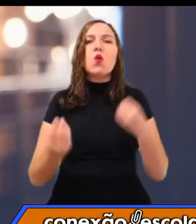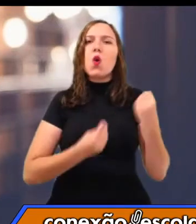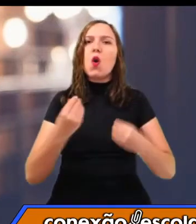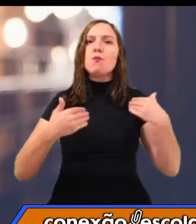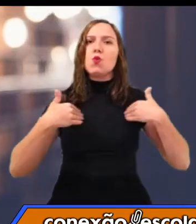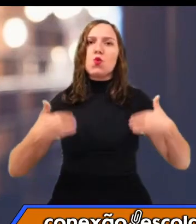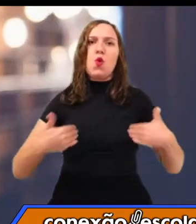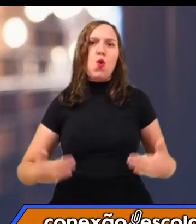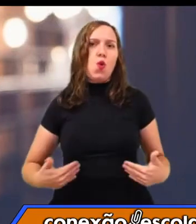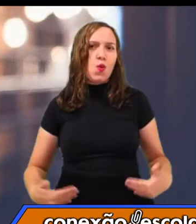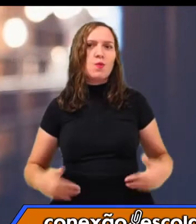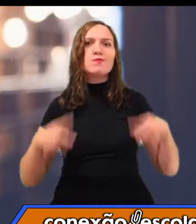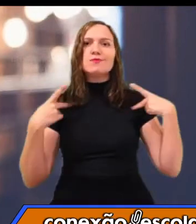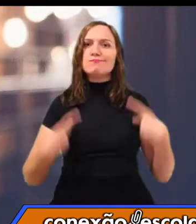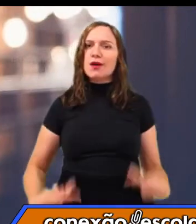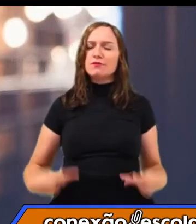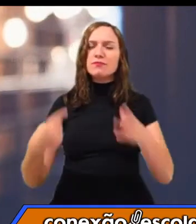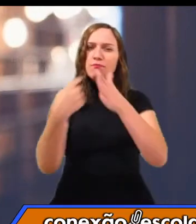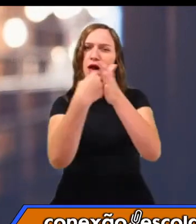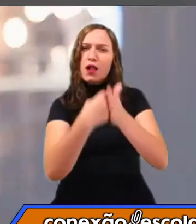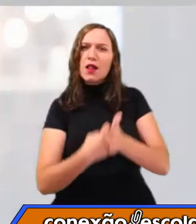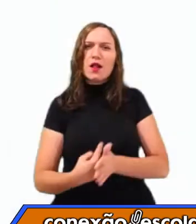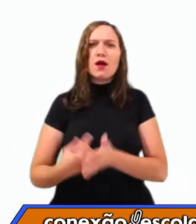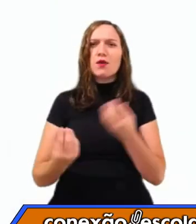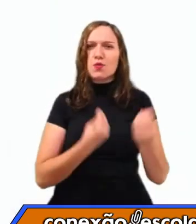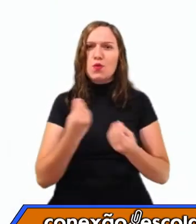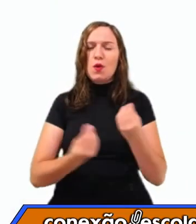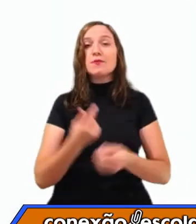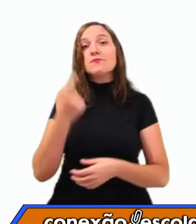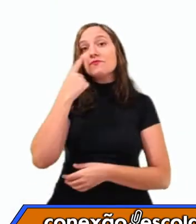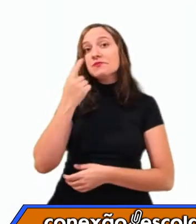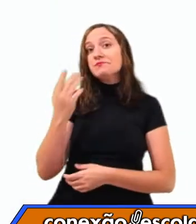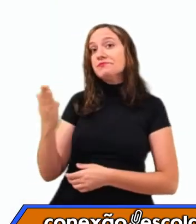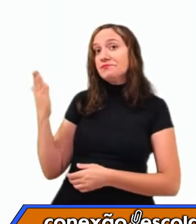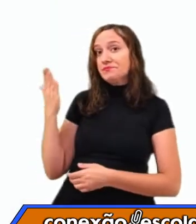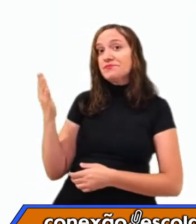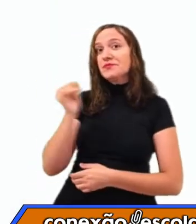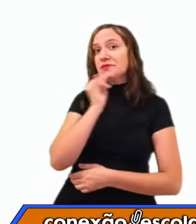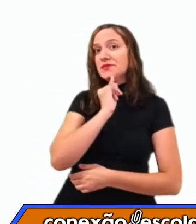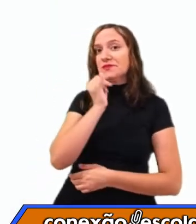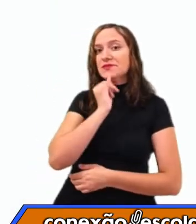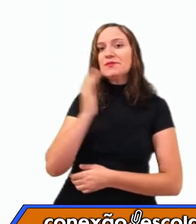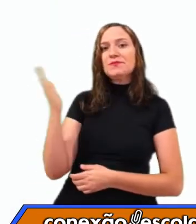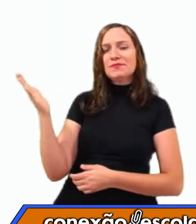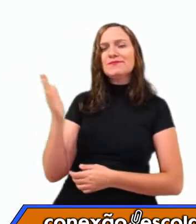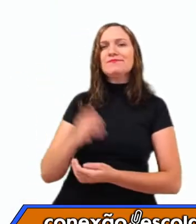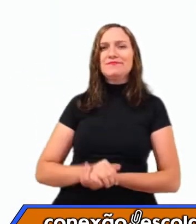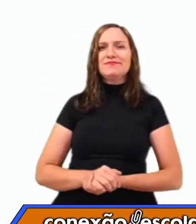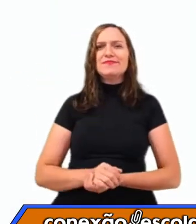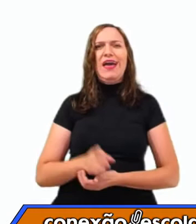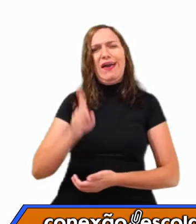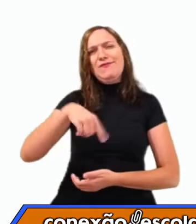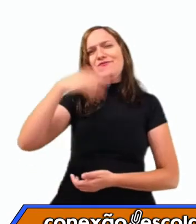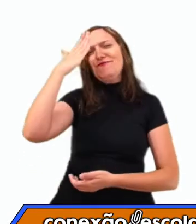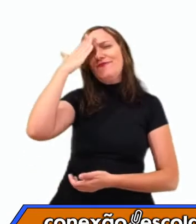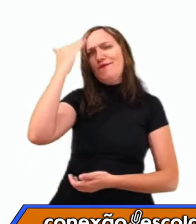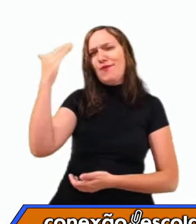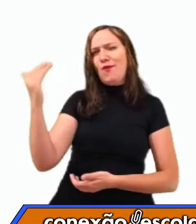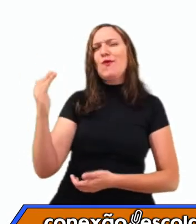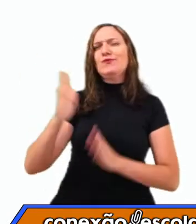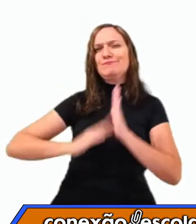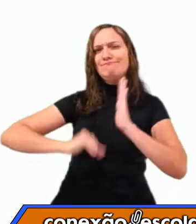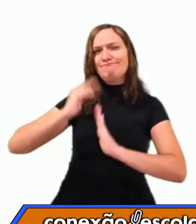fiel do corpo humano, né? E aí a gente pode ver uma imagem famosa, né, de um dos